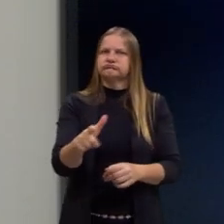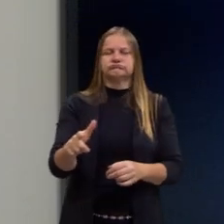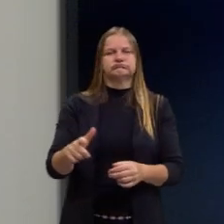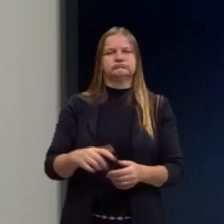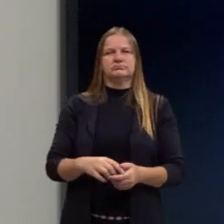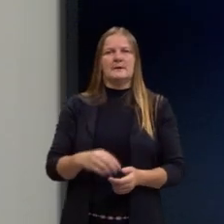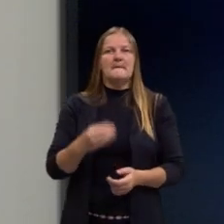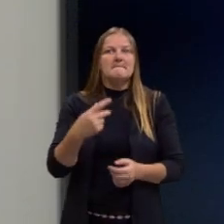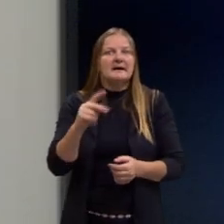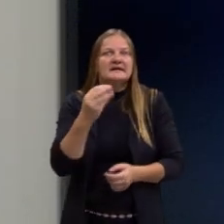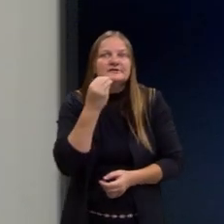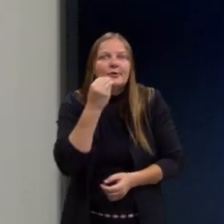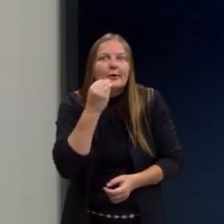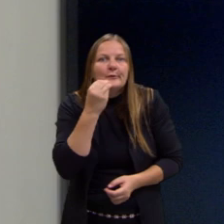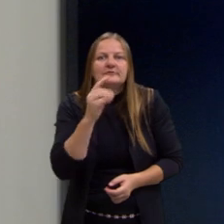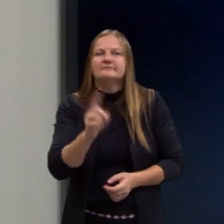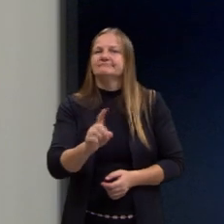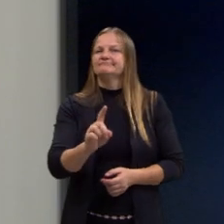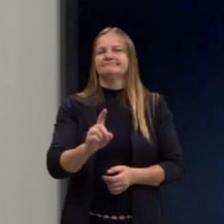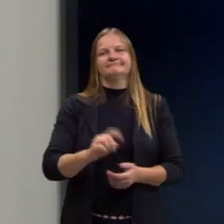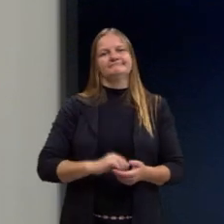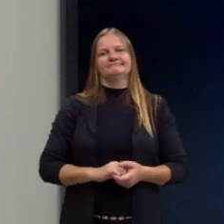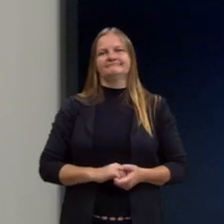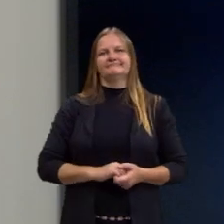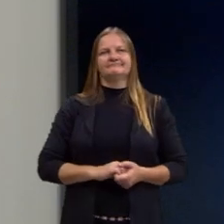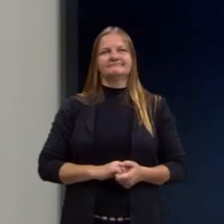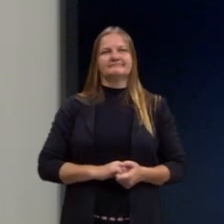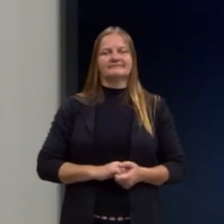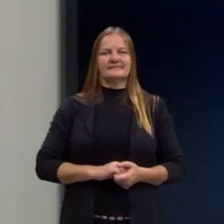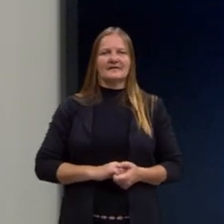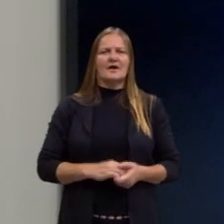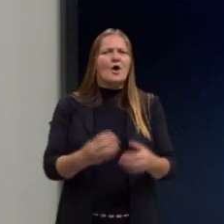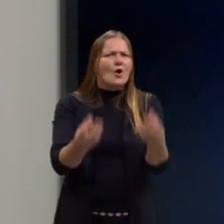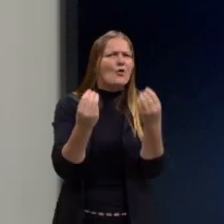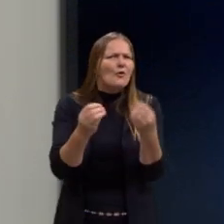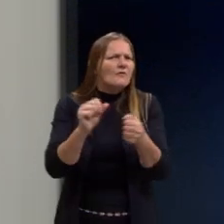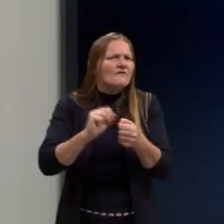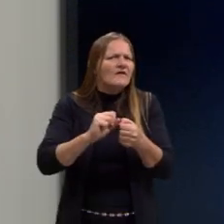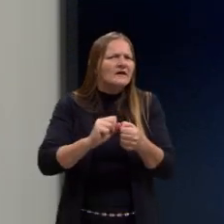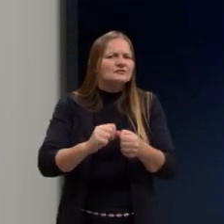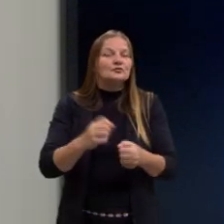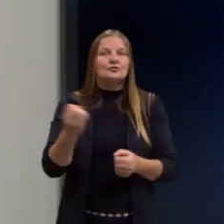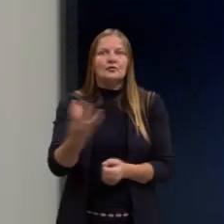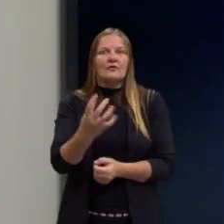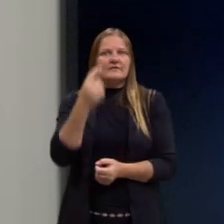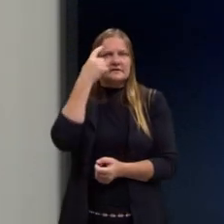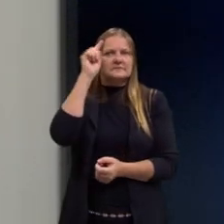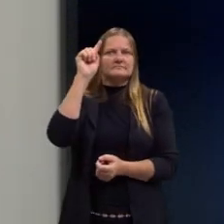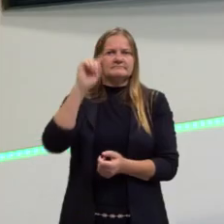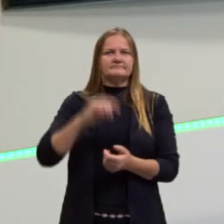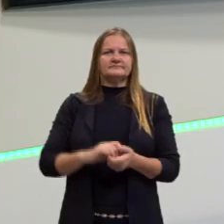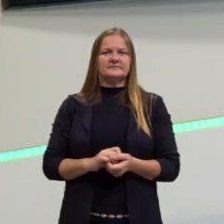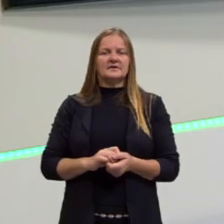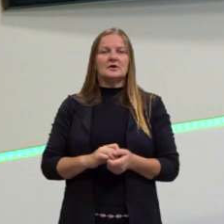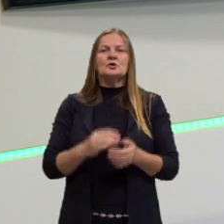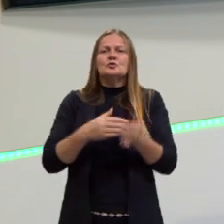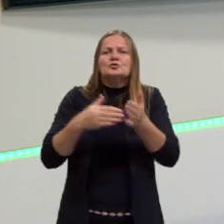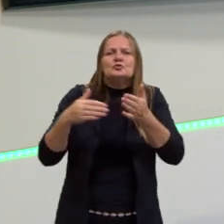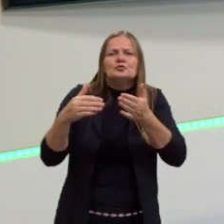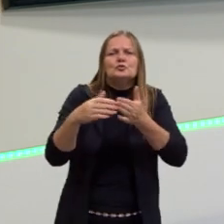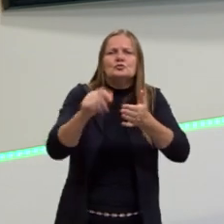Óbvio mas não é óbvio E como eu faço para saber quem é uma nova ideia tudo que eu